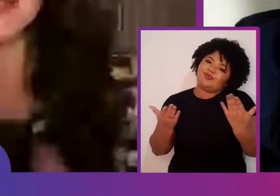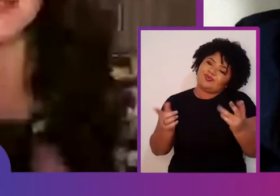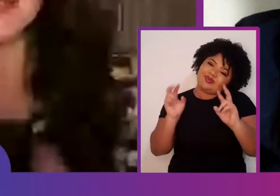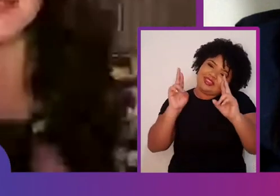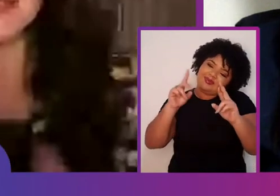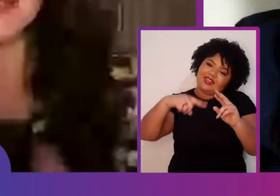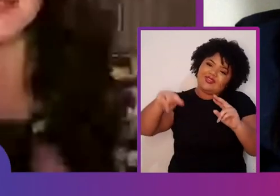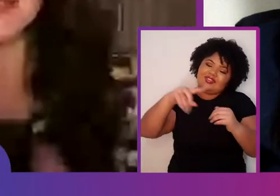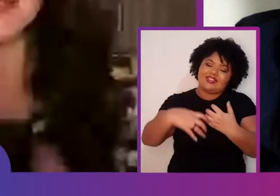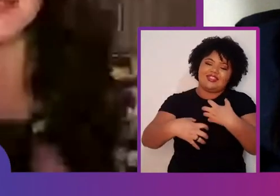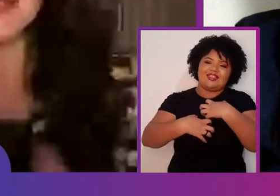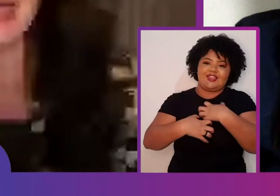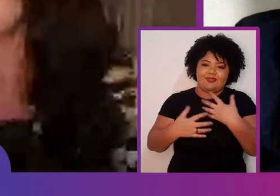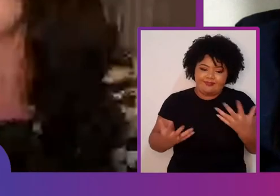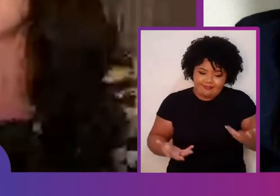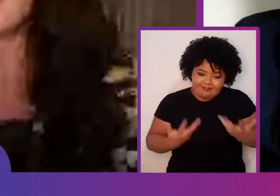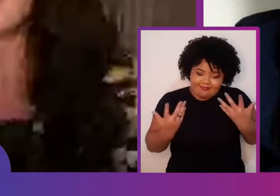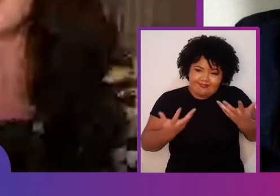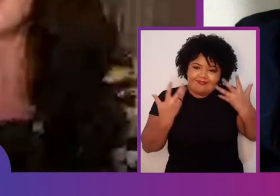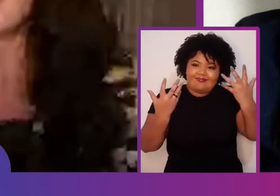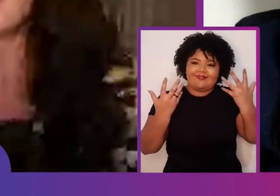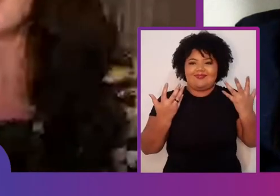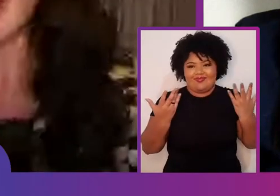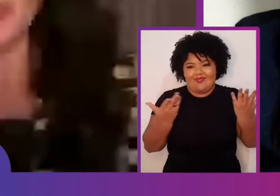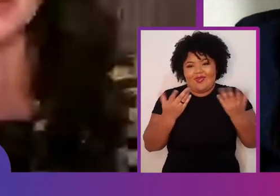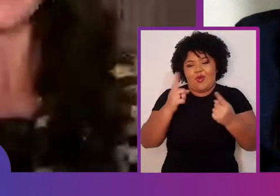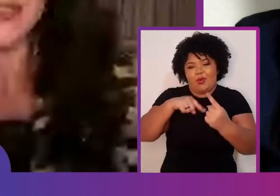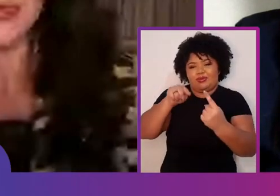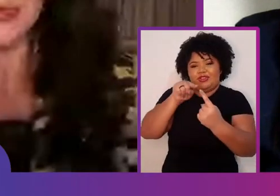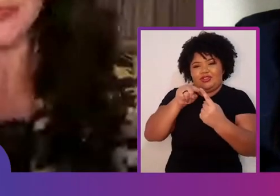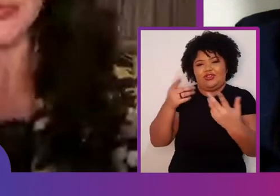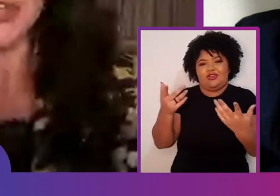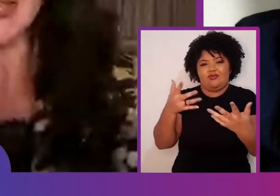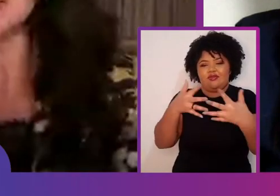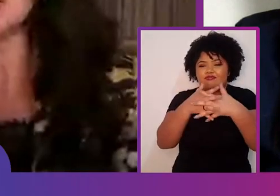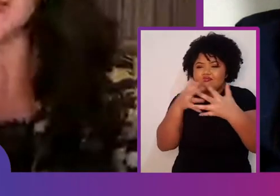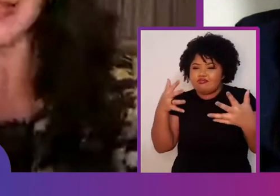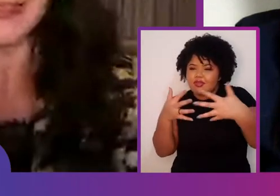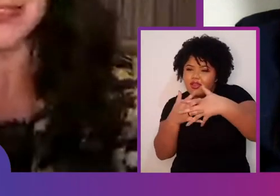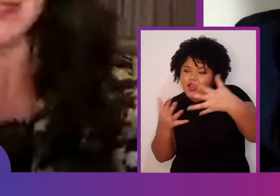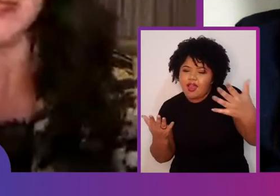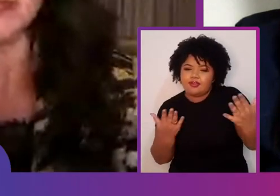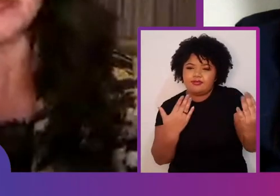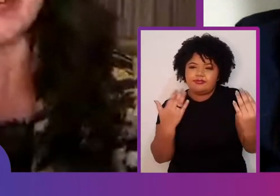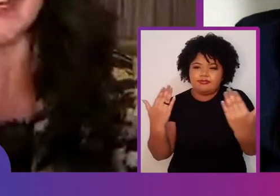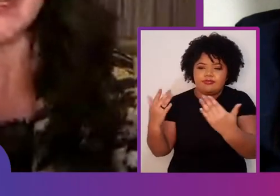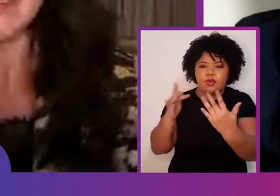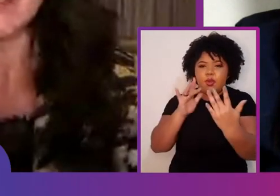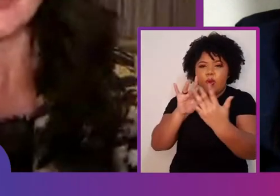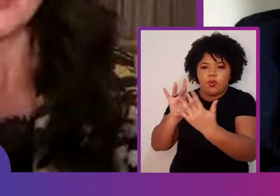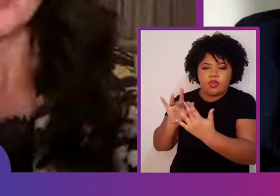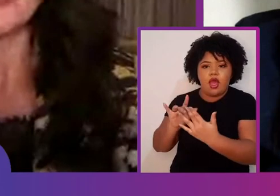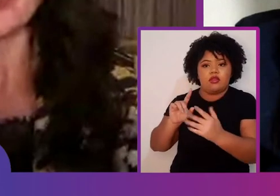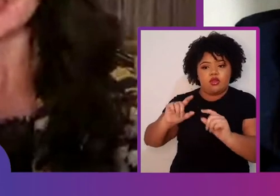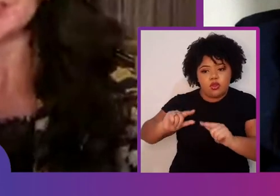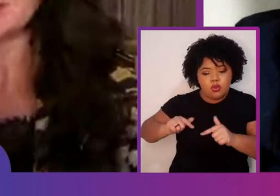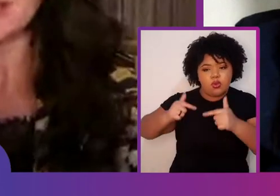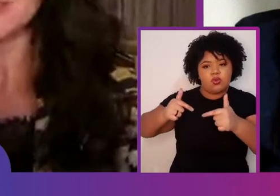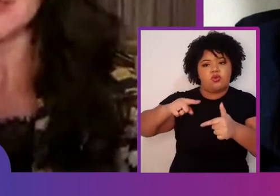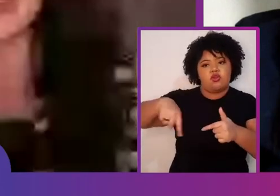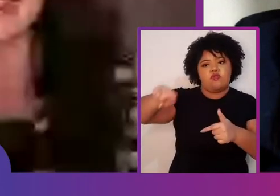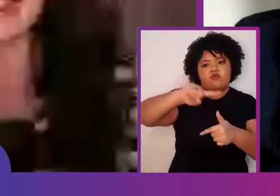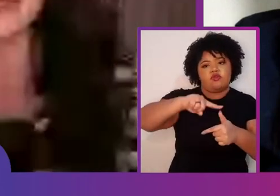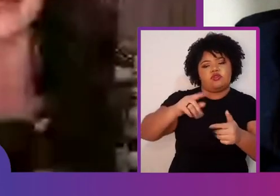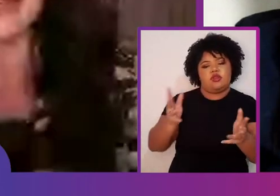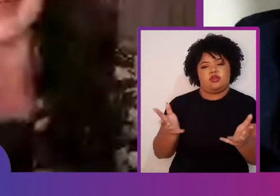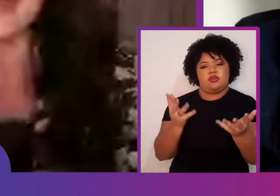sentido estimulados, porque esse é o nosso objetivo, a formar redes, a persistir com seus projetos, a não desistir nunca. Eu vou agradecer